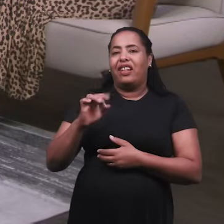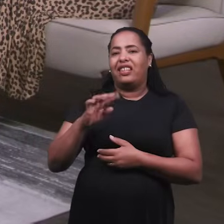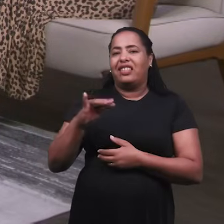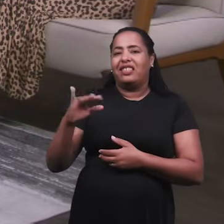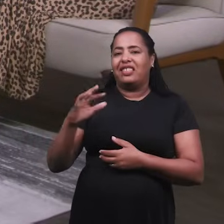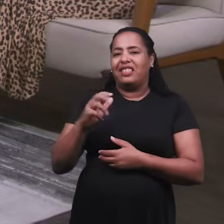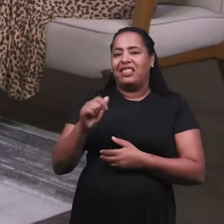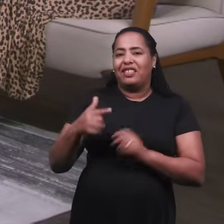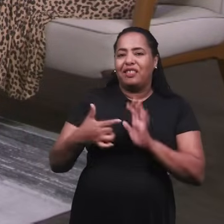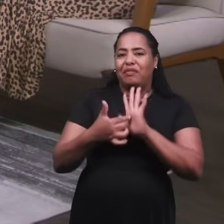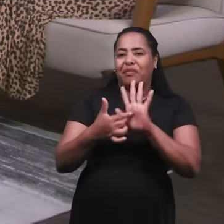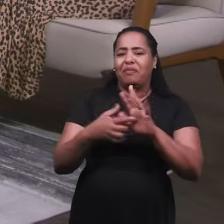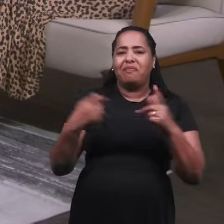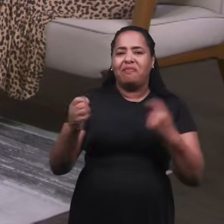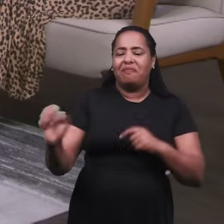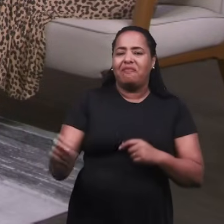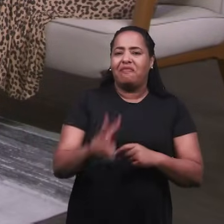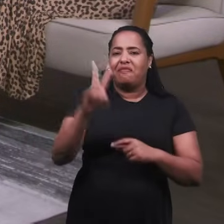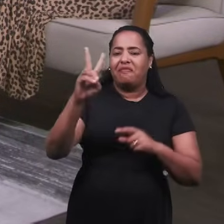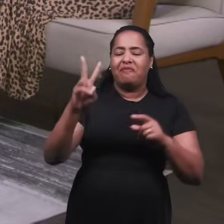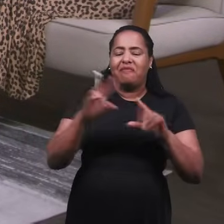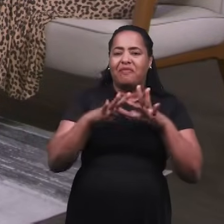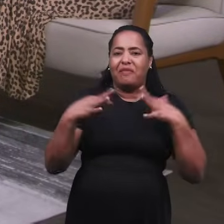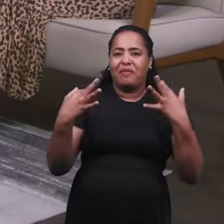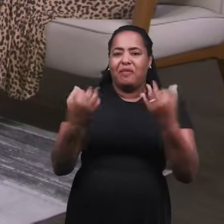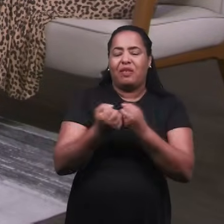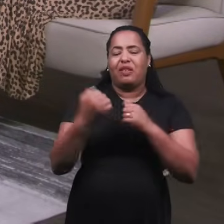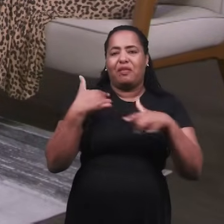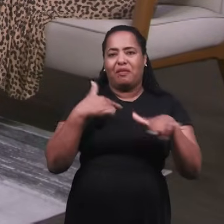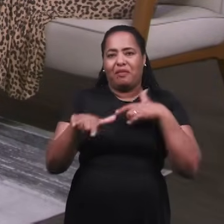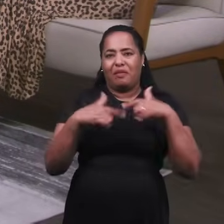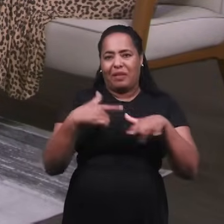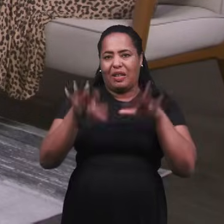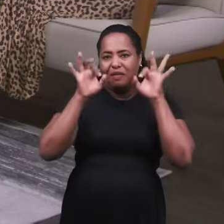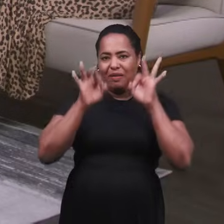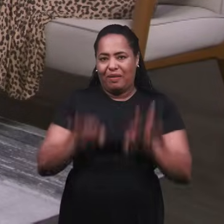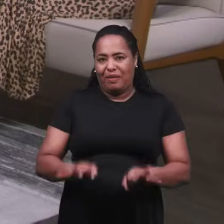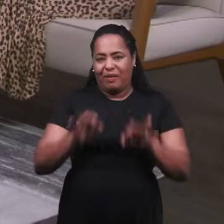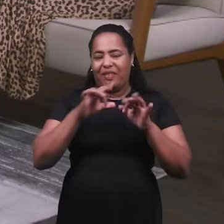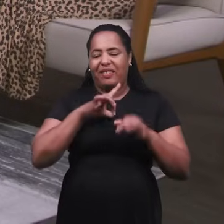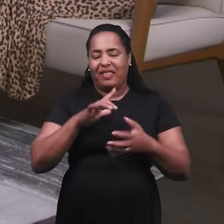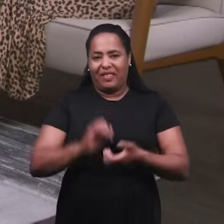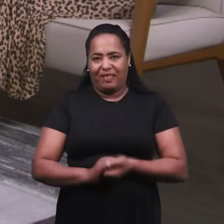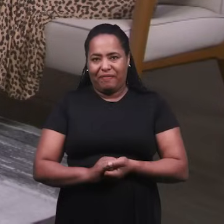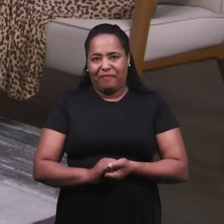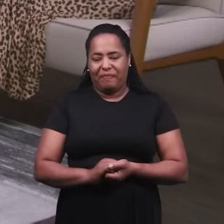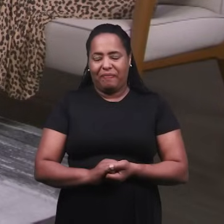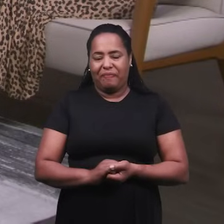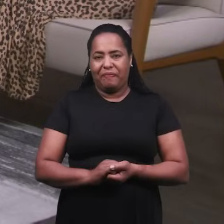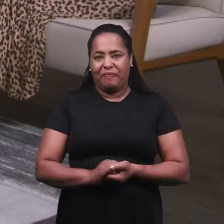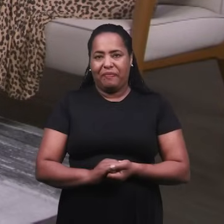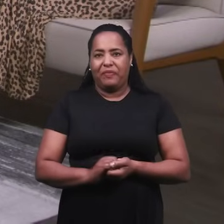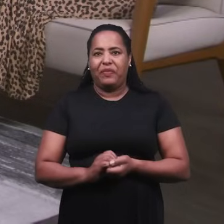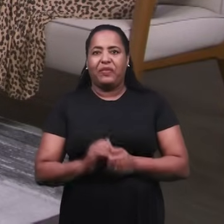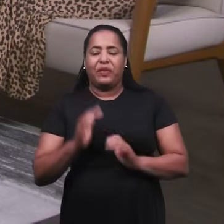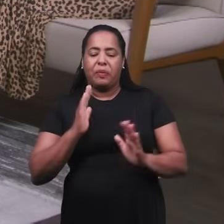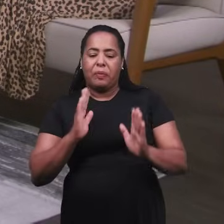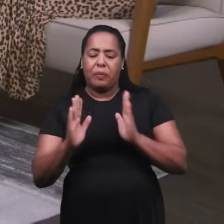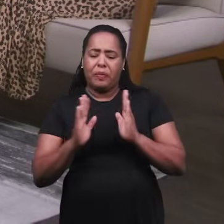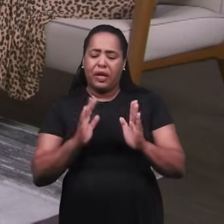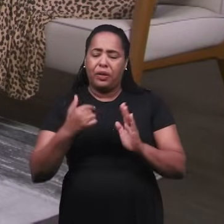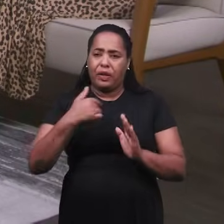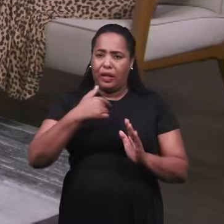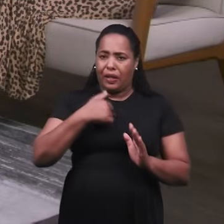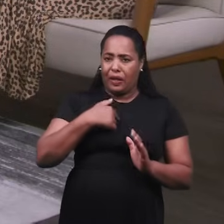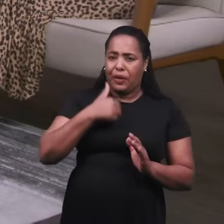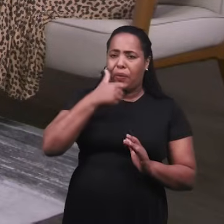precisa muito da valorização da família para esse trabalho dar certo. Uhum. Porque ao tempo que eu sou